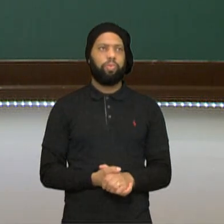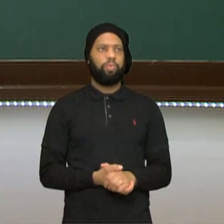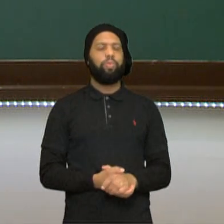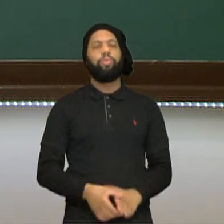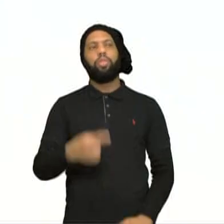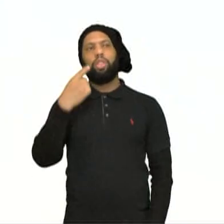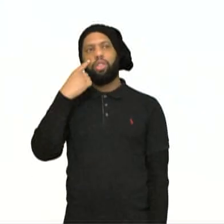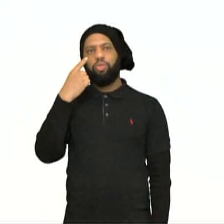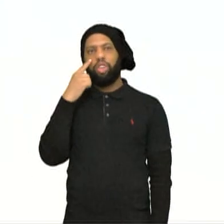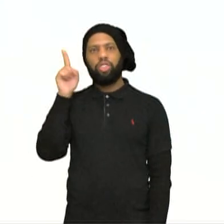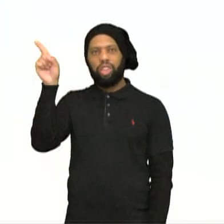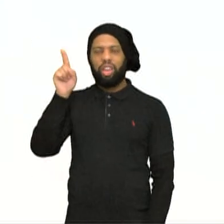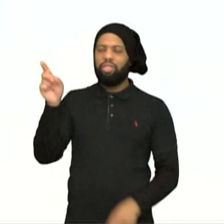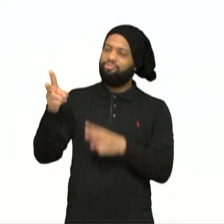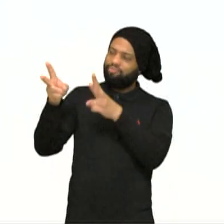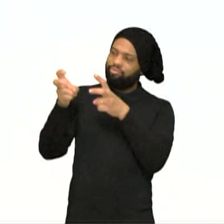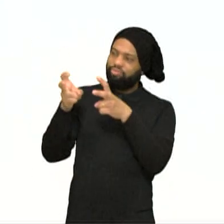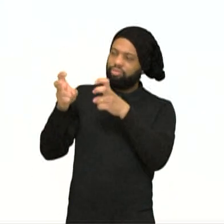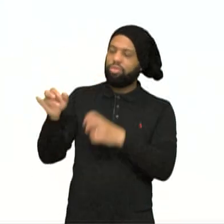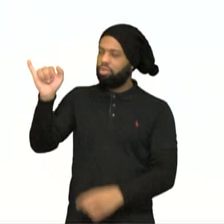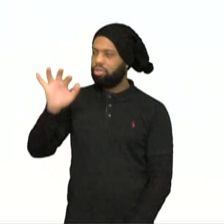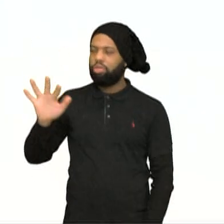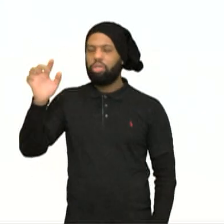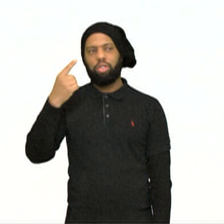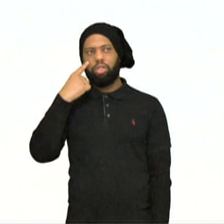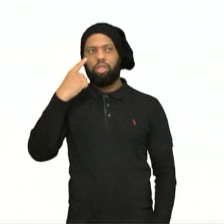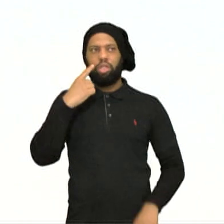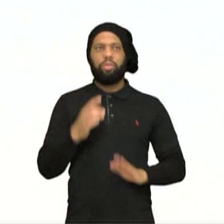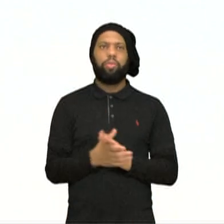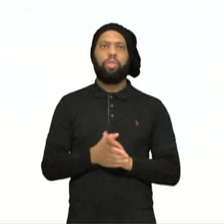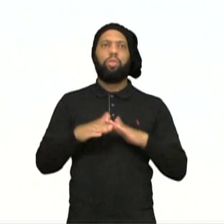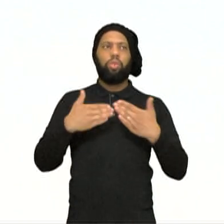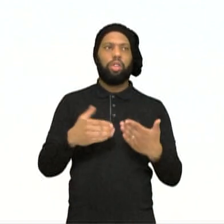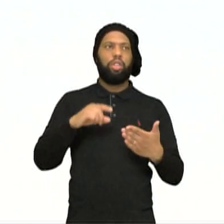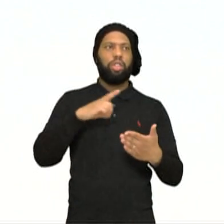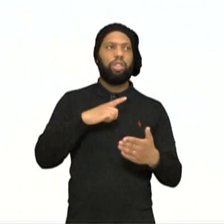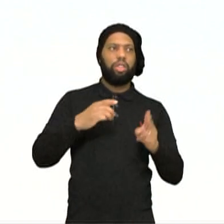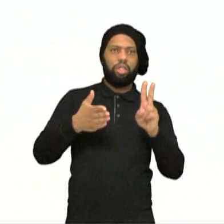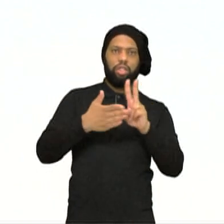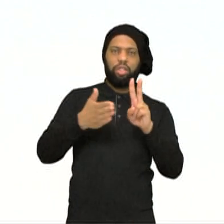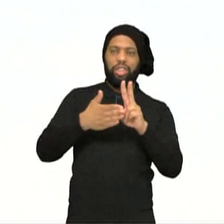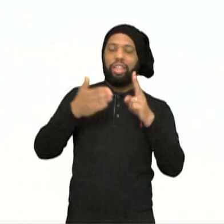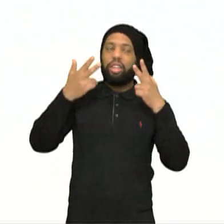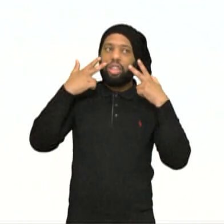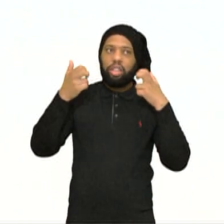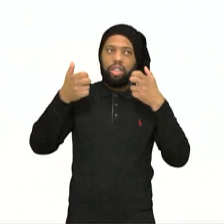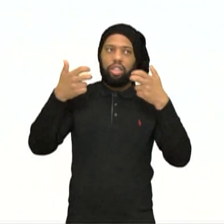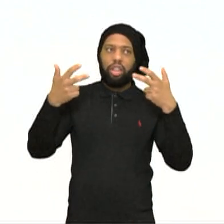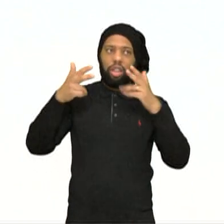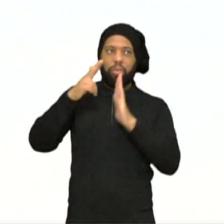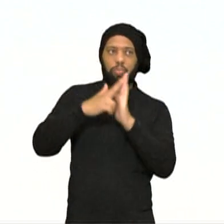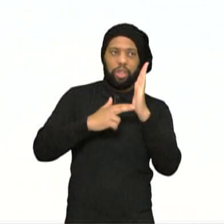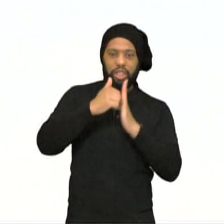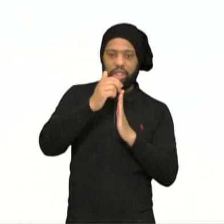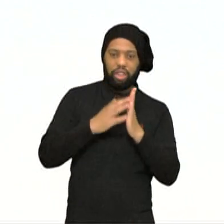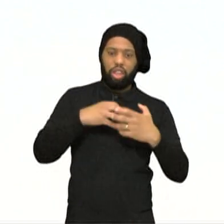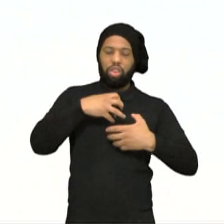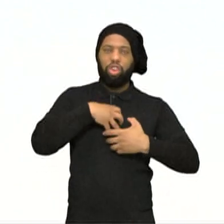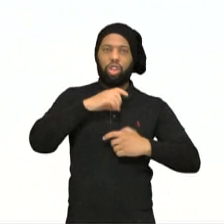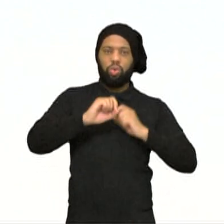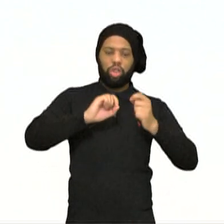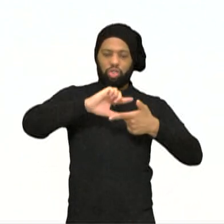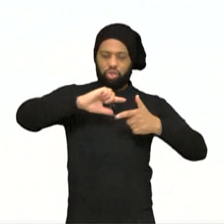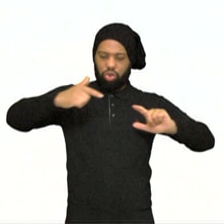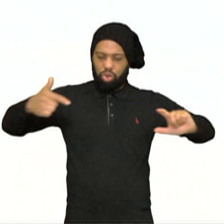Então aqui, ó, observe essa imagem, né, um pouquinho. Então, indígena, né, caiopó, pintando uma figura geométrica em